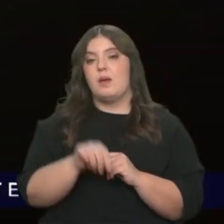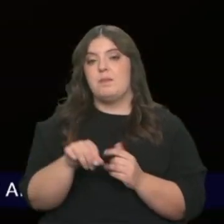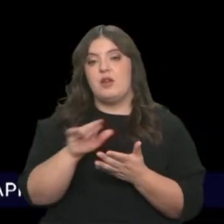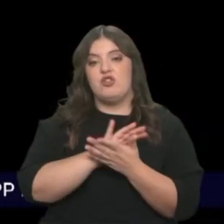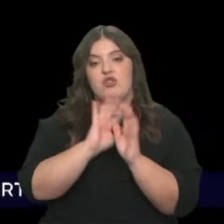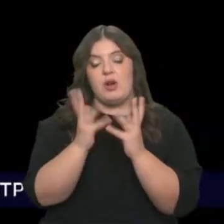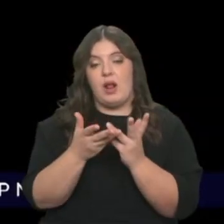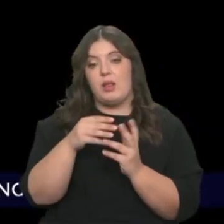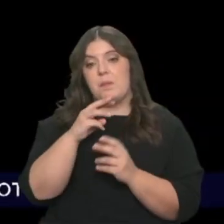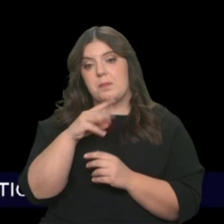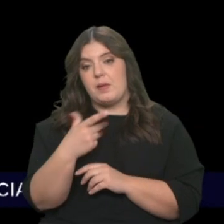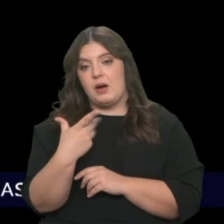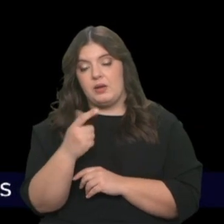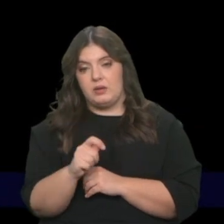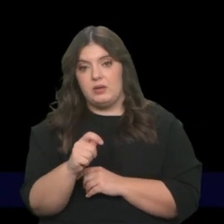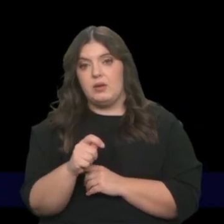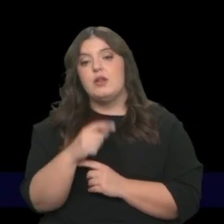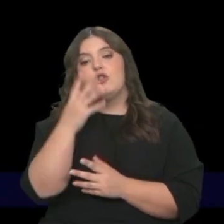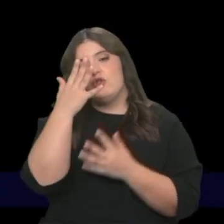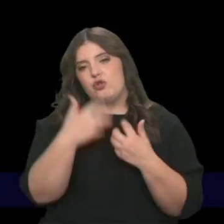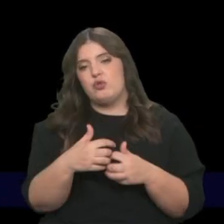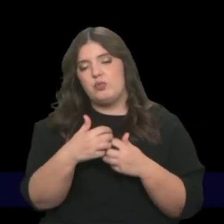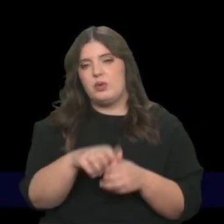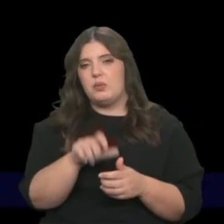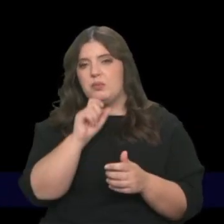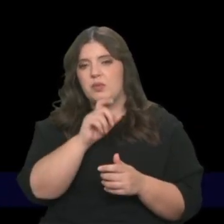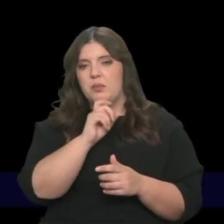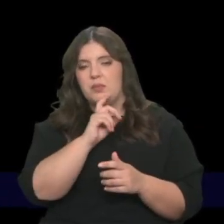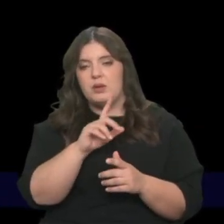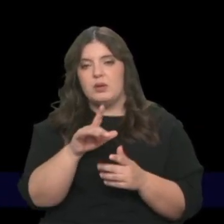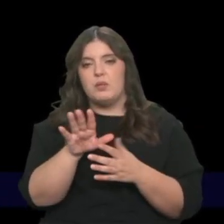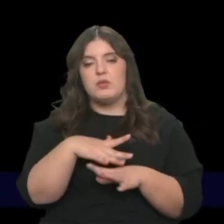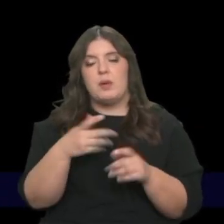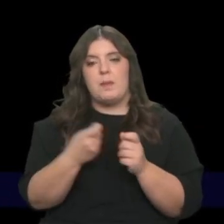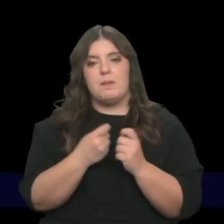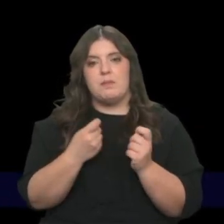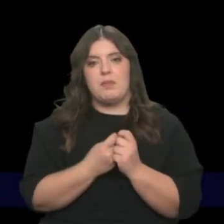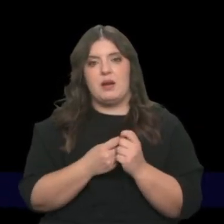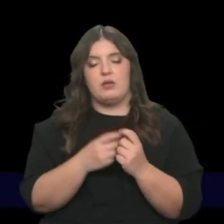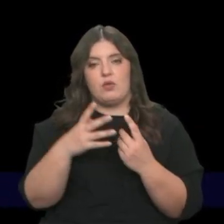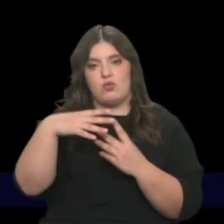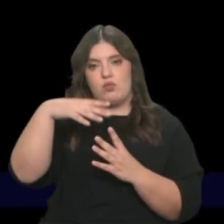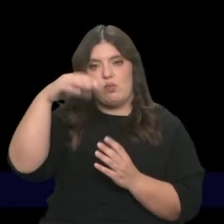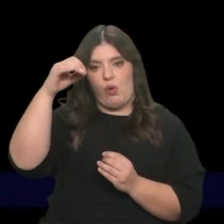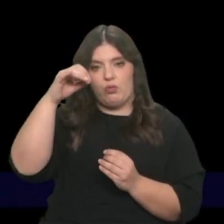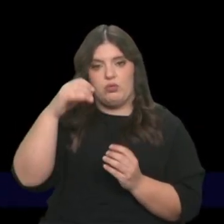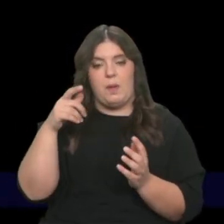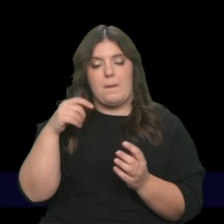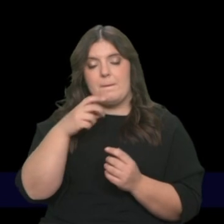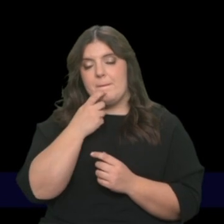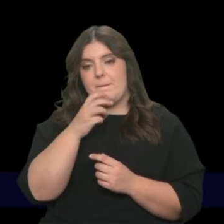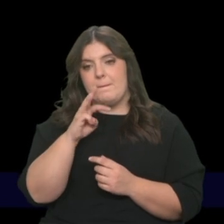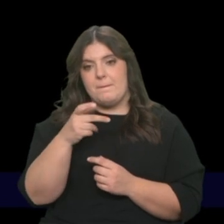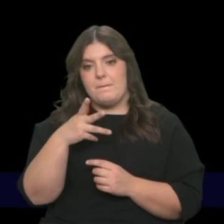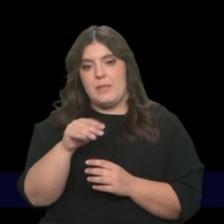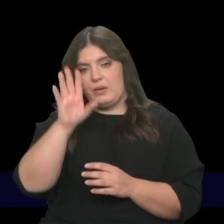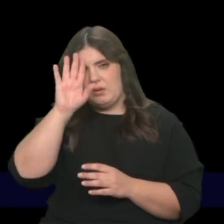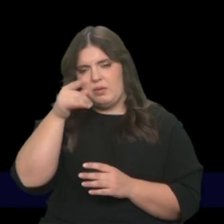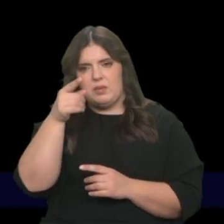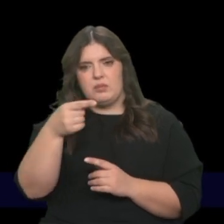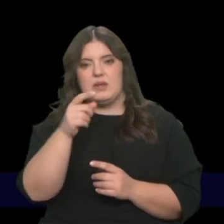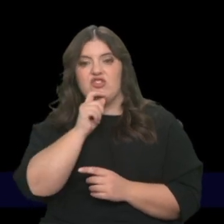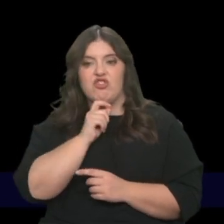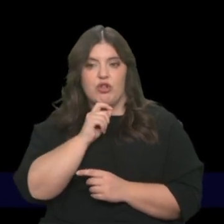Marte, suspeitam que esta rocha terá partido de uma zona mais próxima de um dos polos de Marte. E nós sabemos que os polos de Marte têm